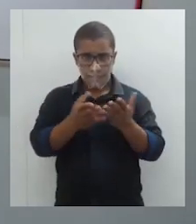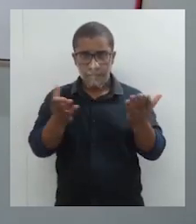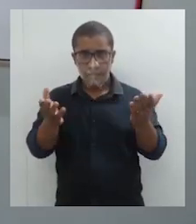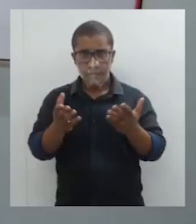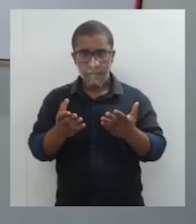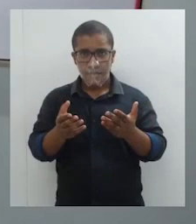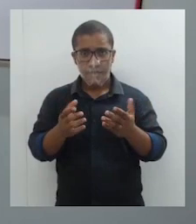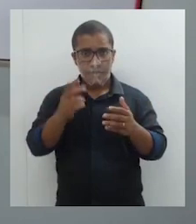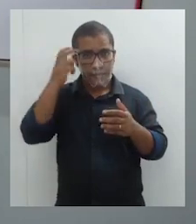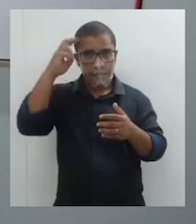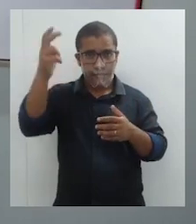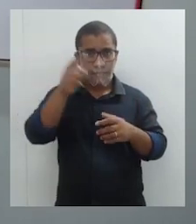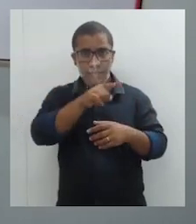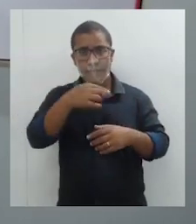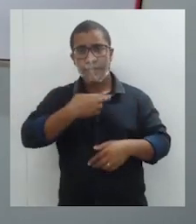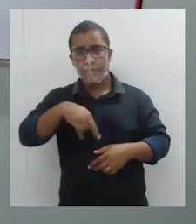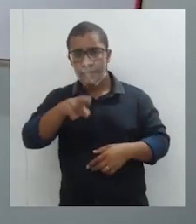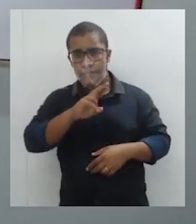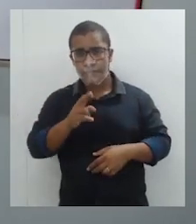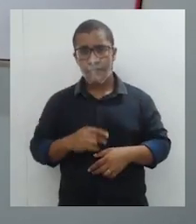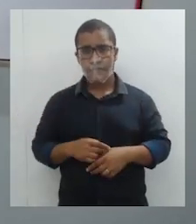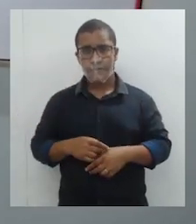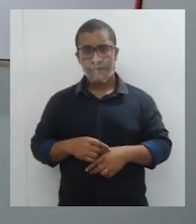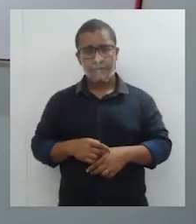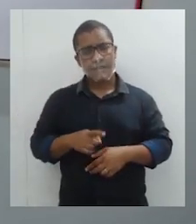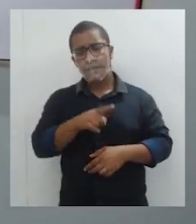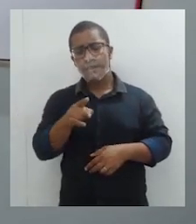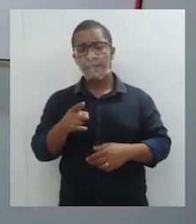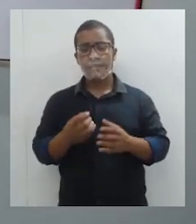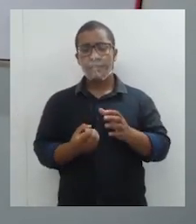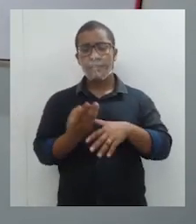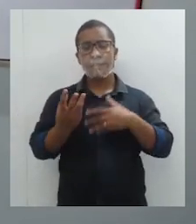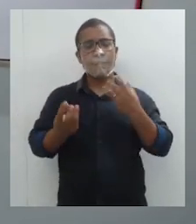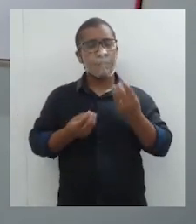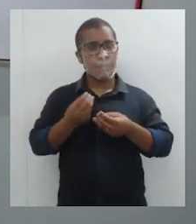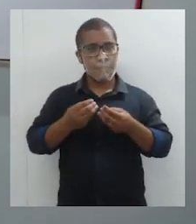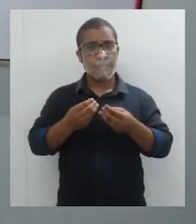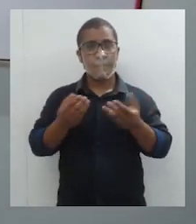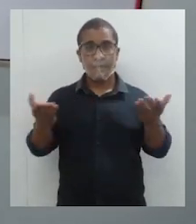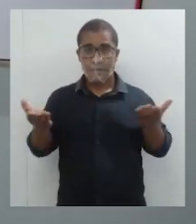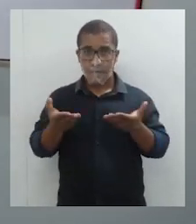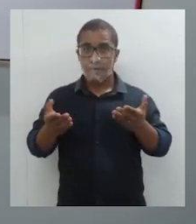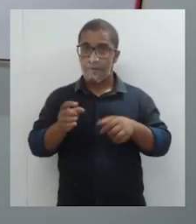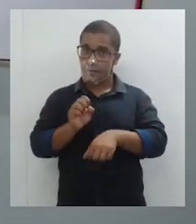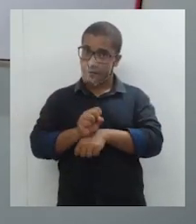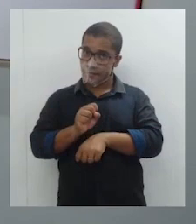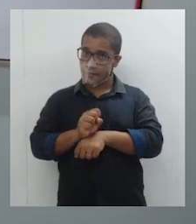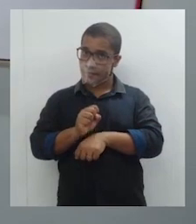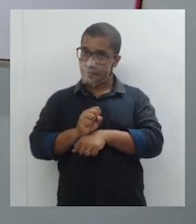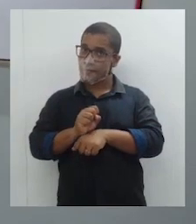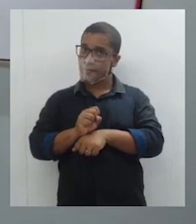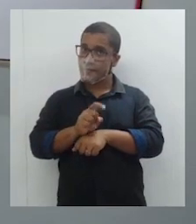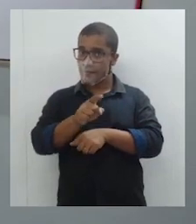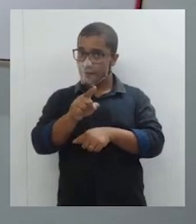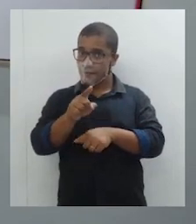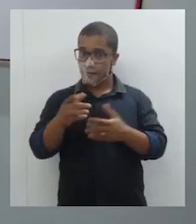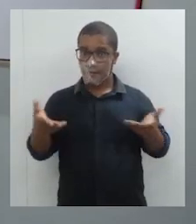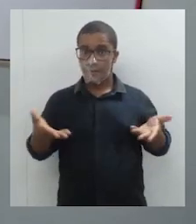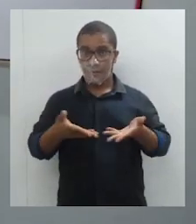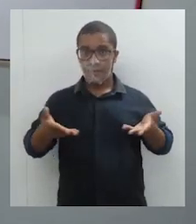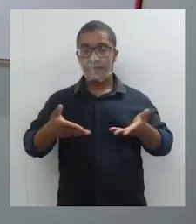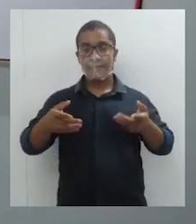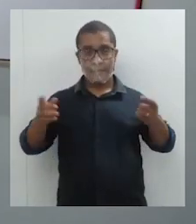essa cultura sua religião sua formação e assim eu espero que hoje